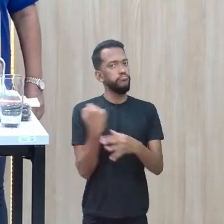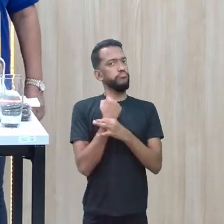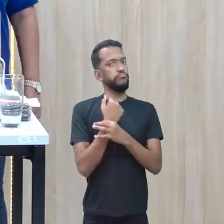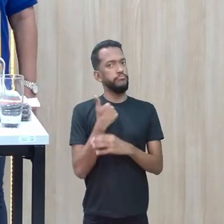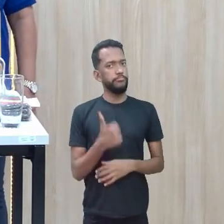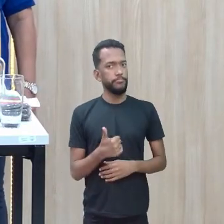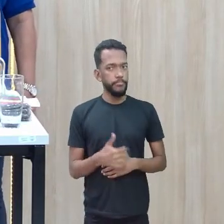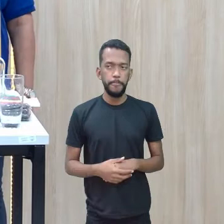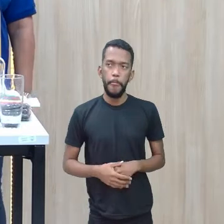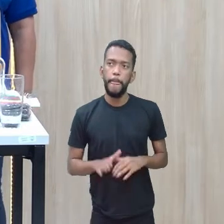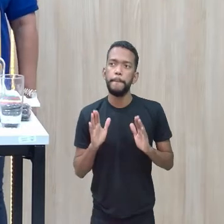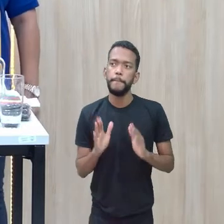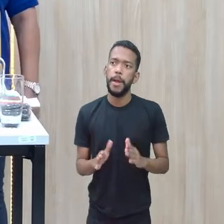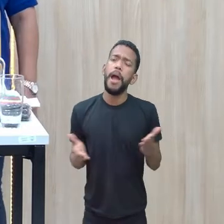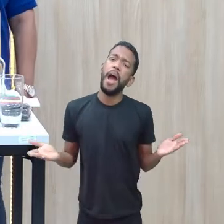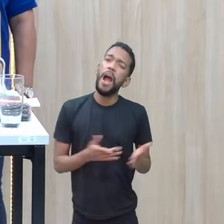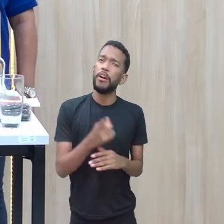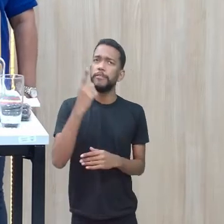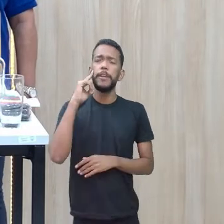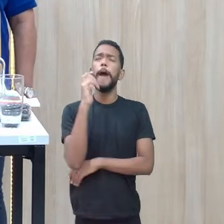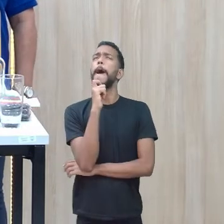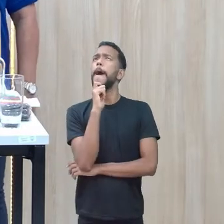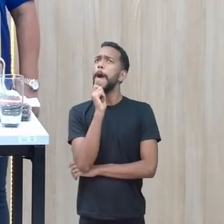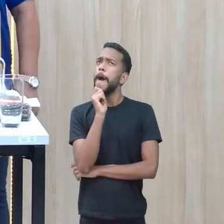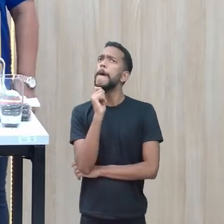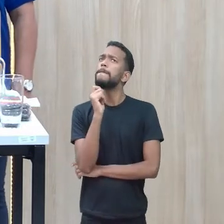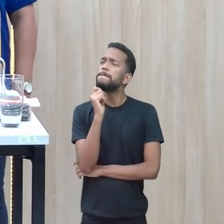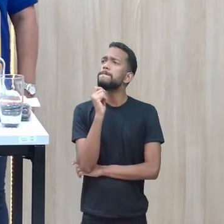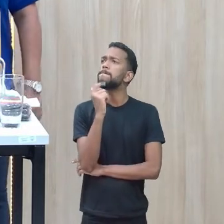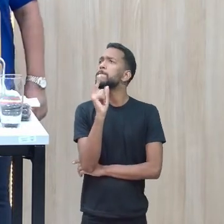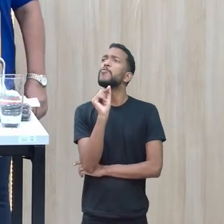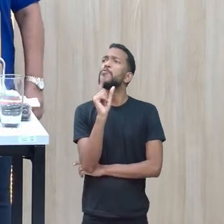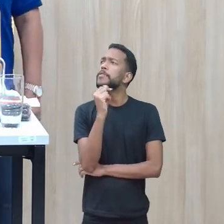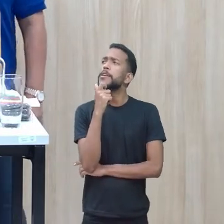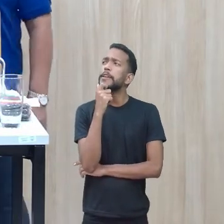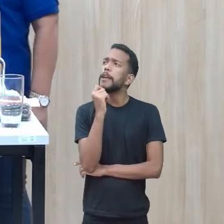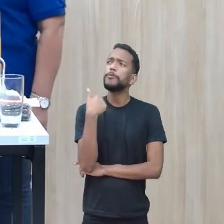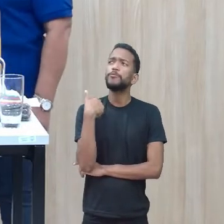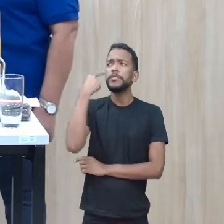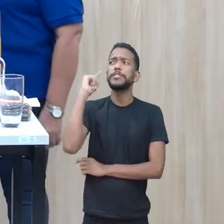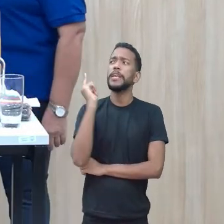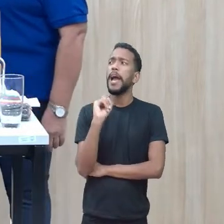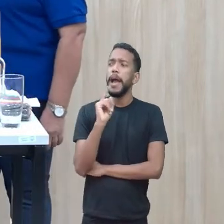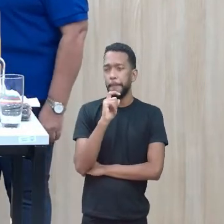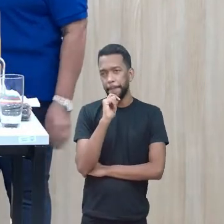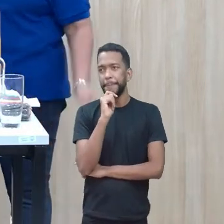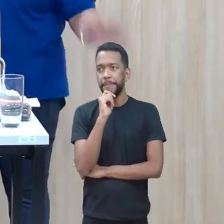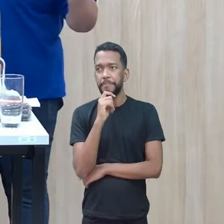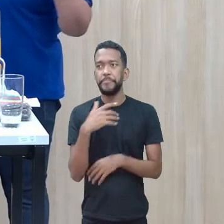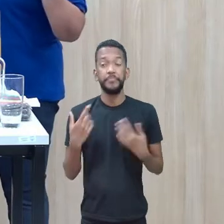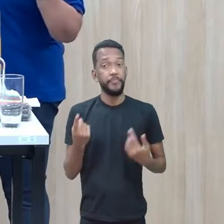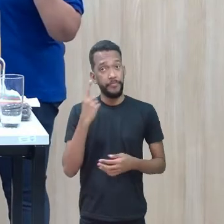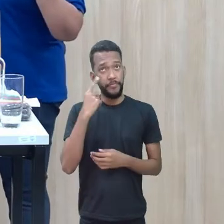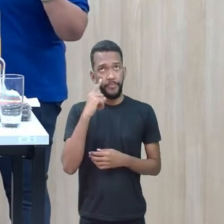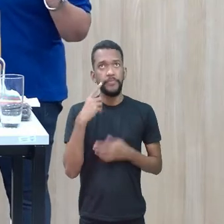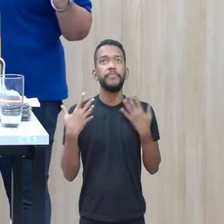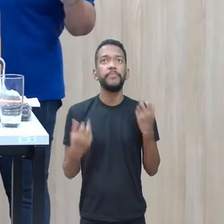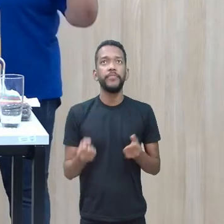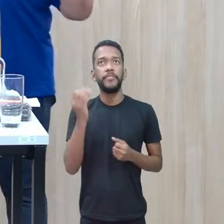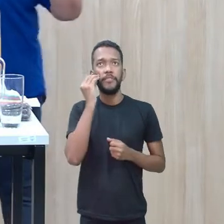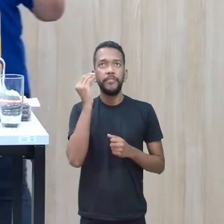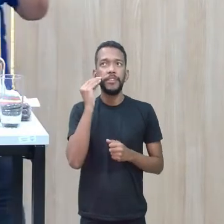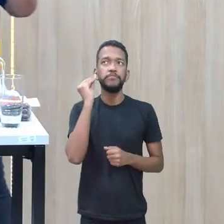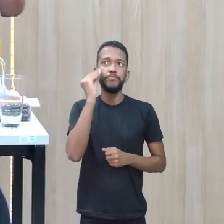Por enquanto, eu acredito que vocês estão apenas com hipóteses, pensamentos, ideias. Vamos lá. Hora da